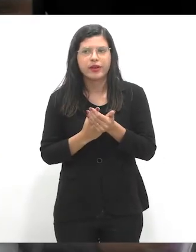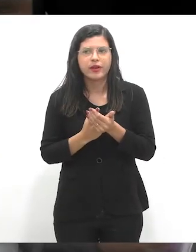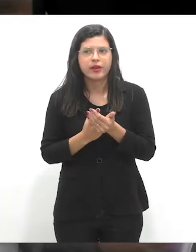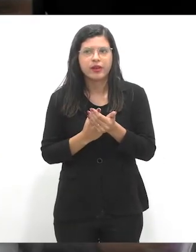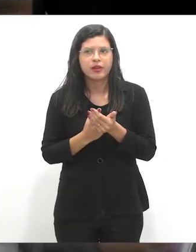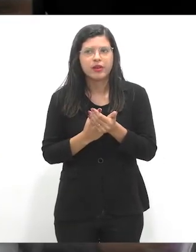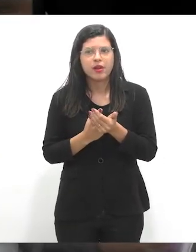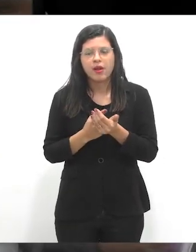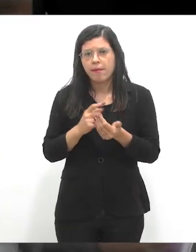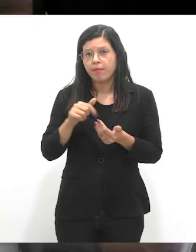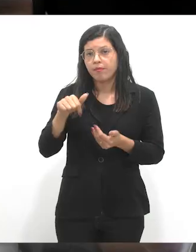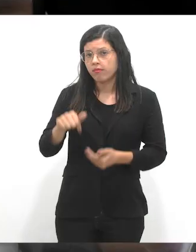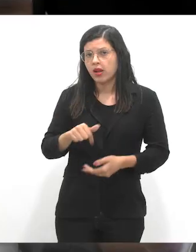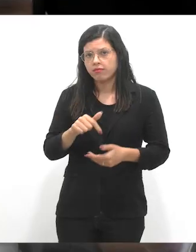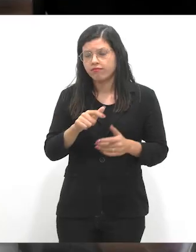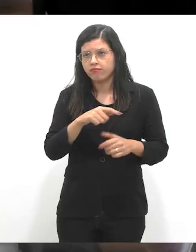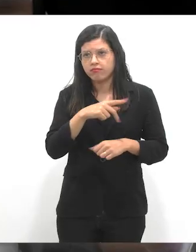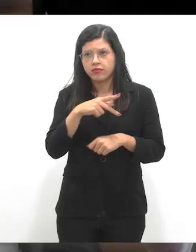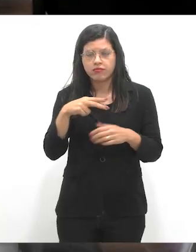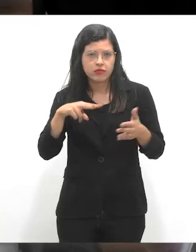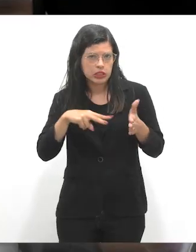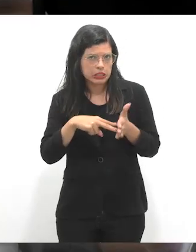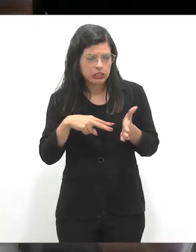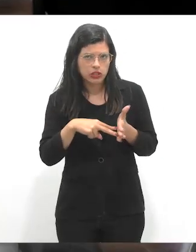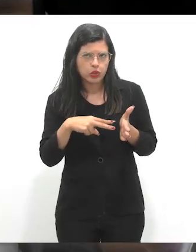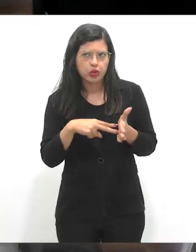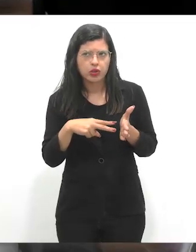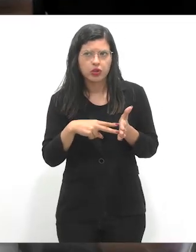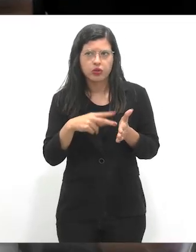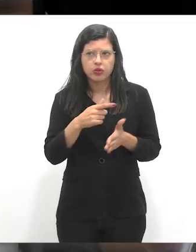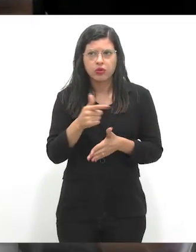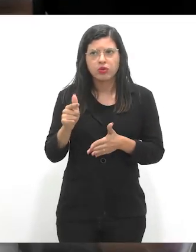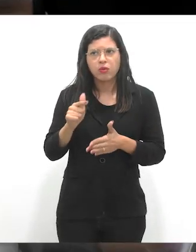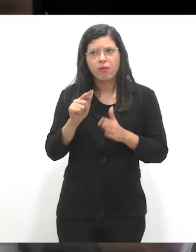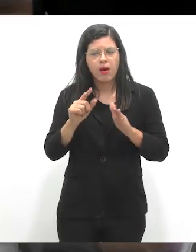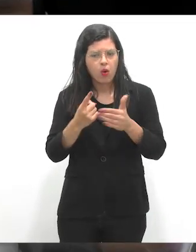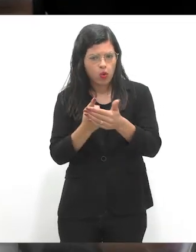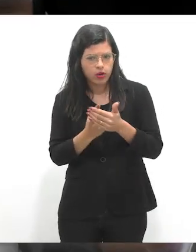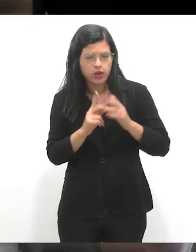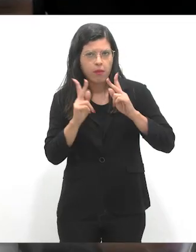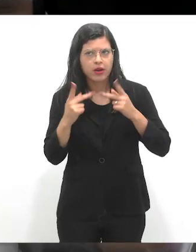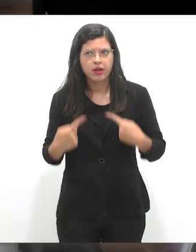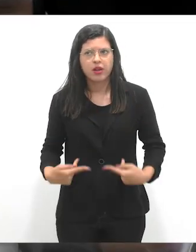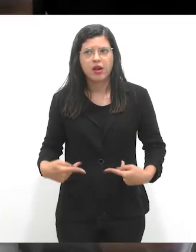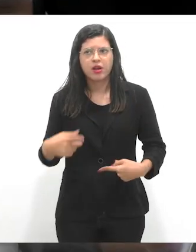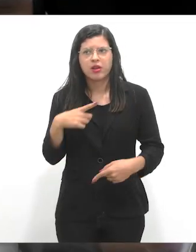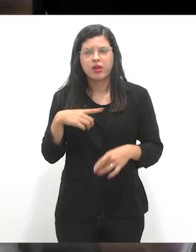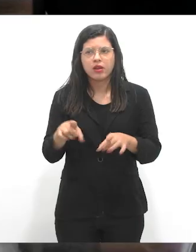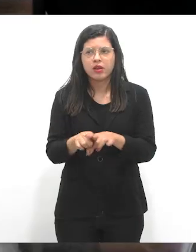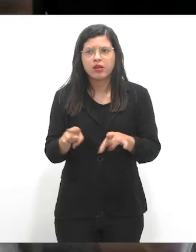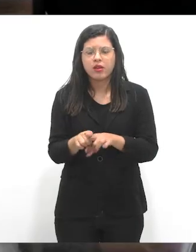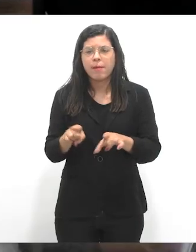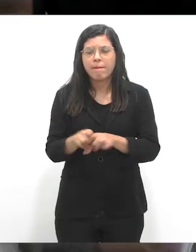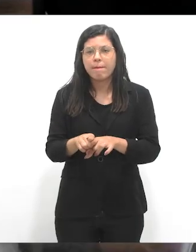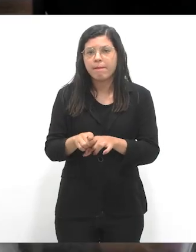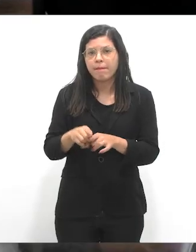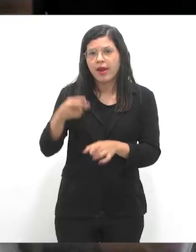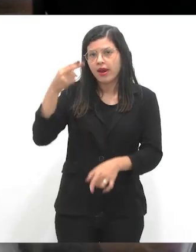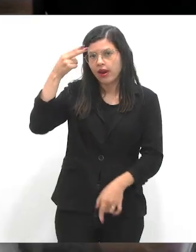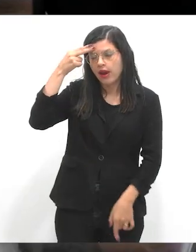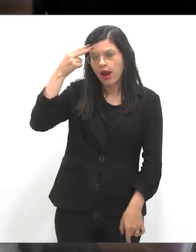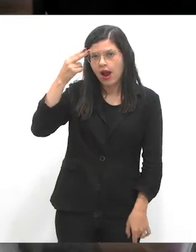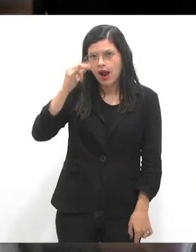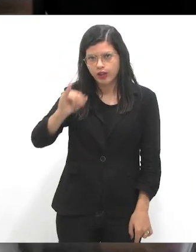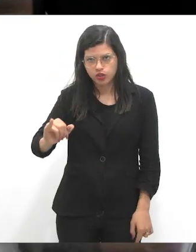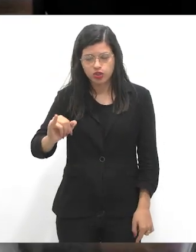acolhida. Então, tanto uma acolhida para afegãos, quanto uma acolhida para sírios, uma acolhida humanitária. Tem também a acolhida